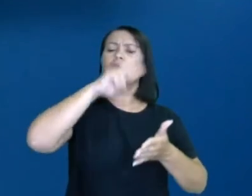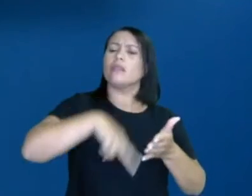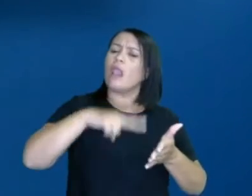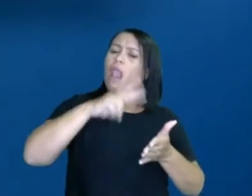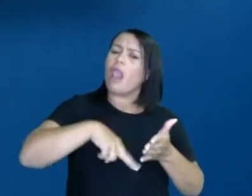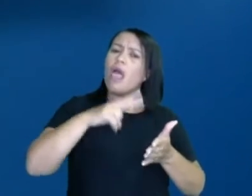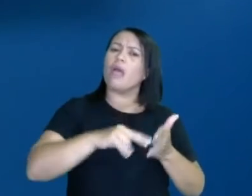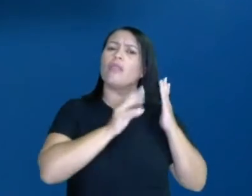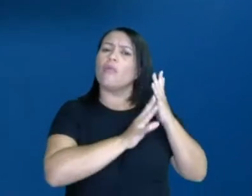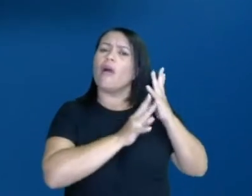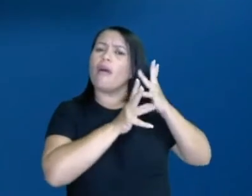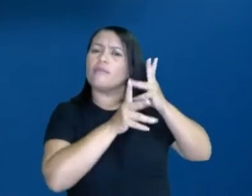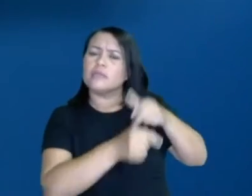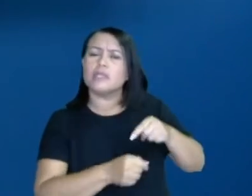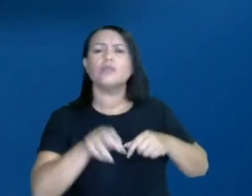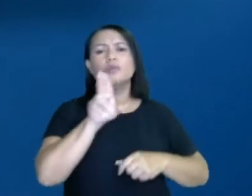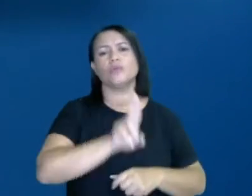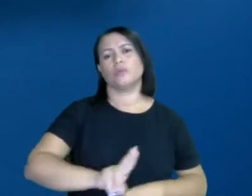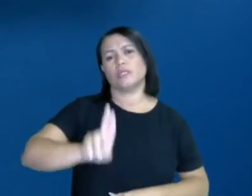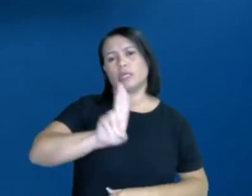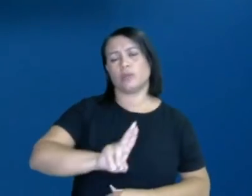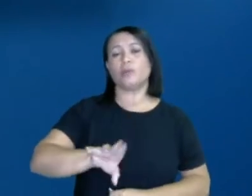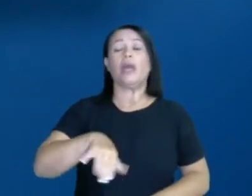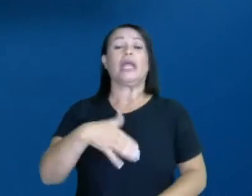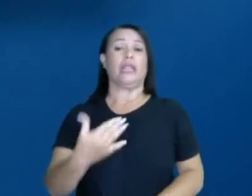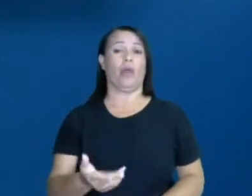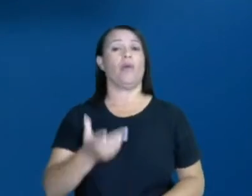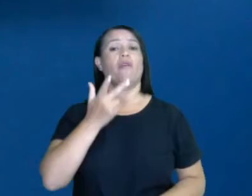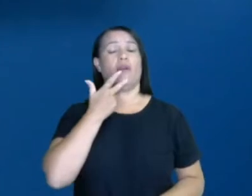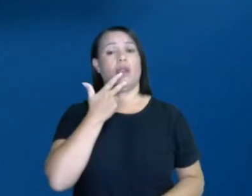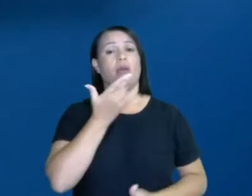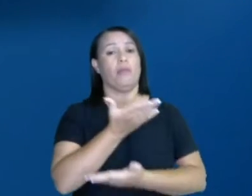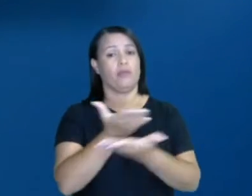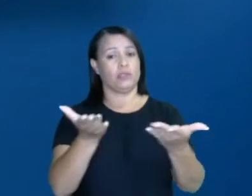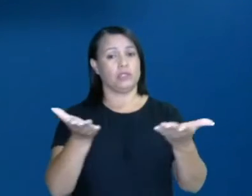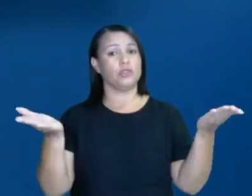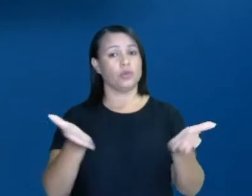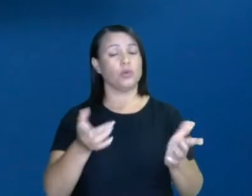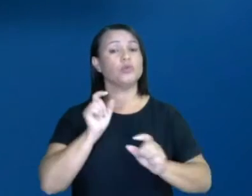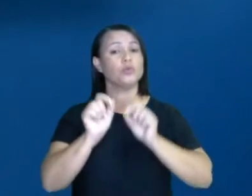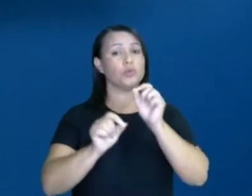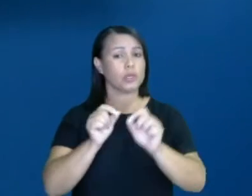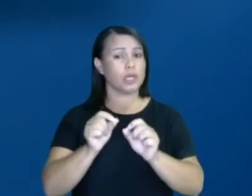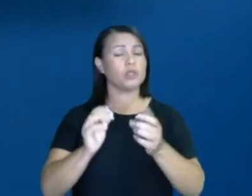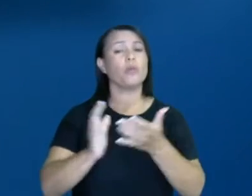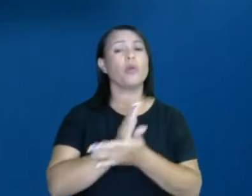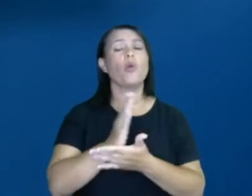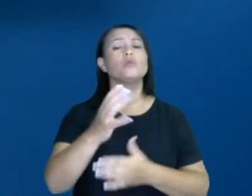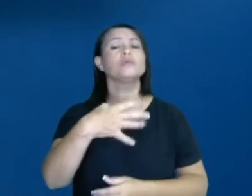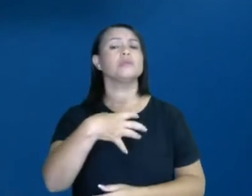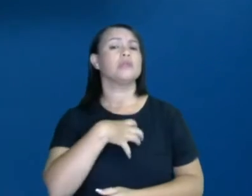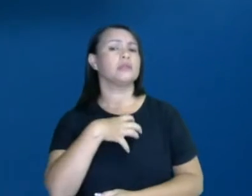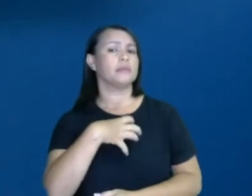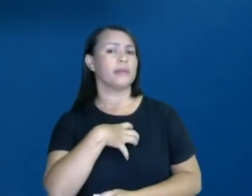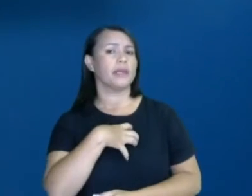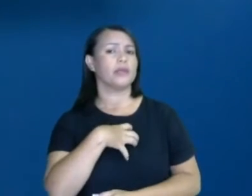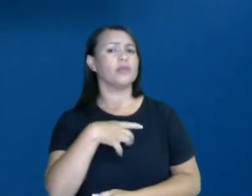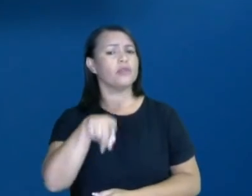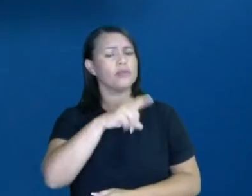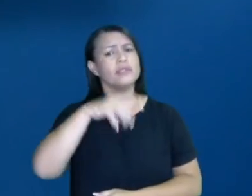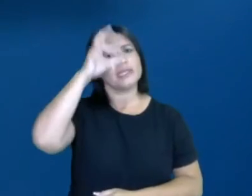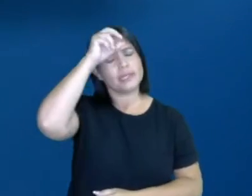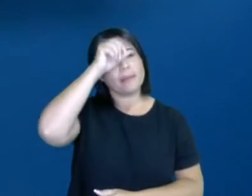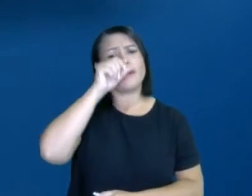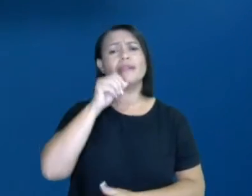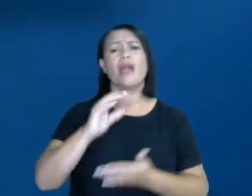lendo, revisando e utilizando. Então, eu falei para vocês aqui hoje sobre alguns sentimentos e aí você